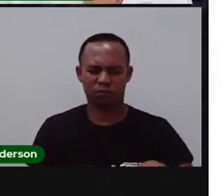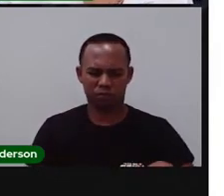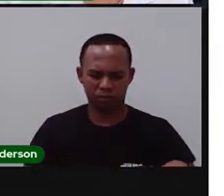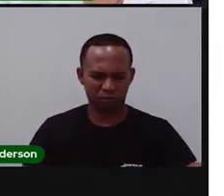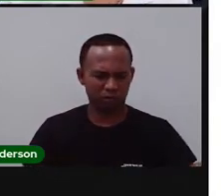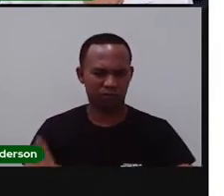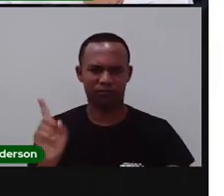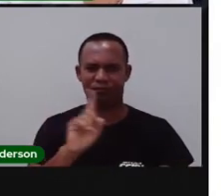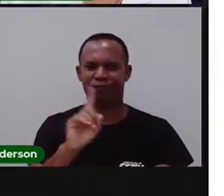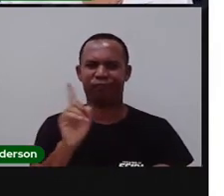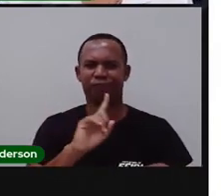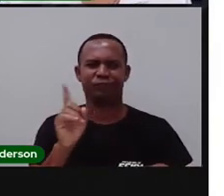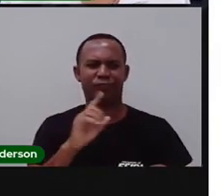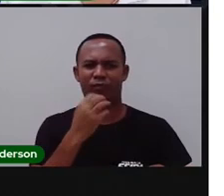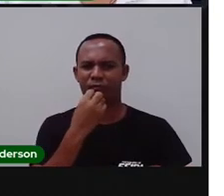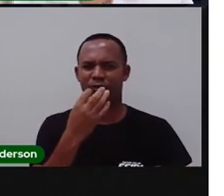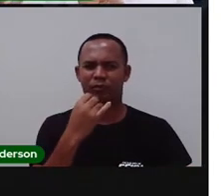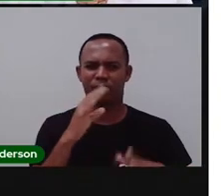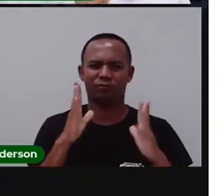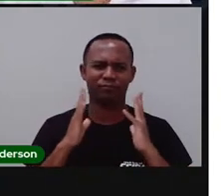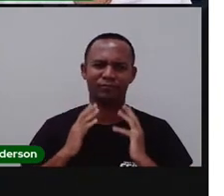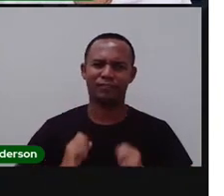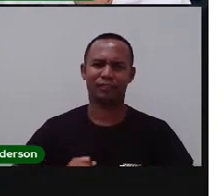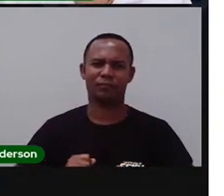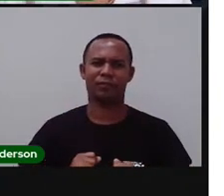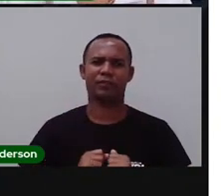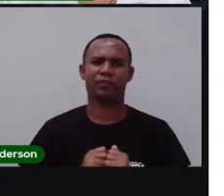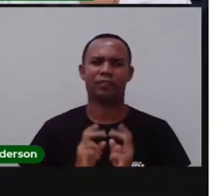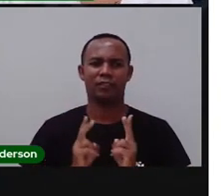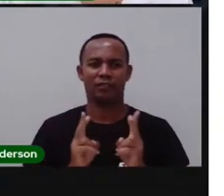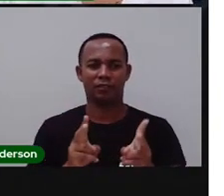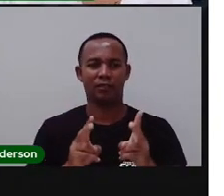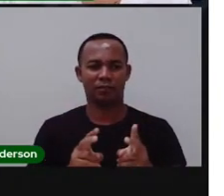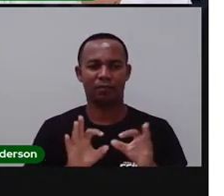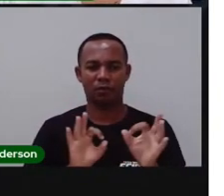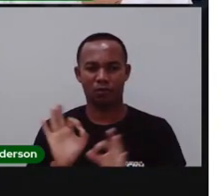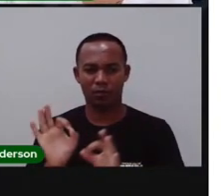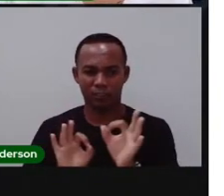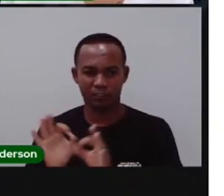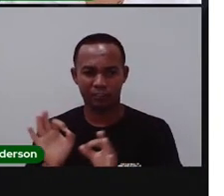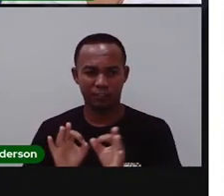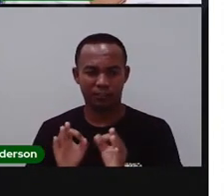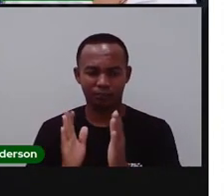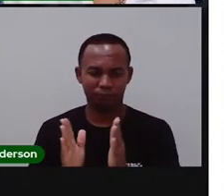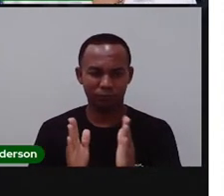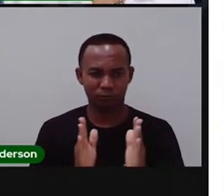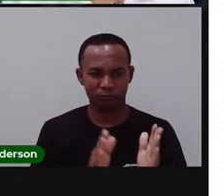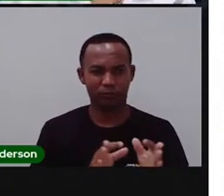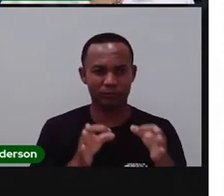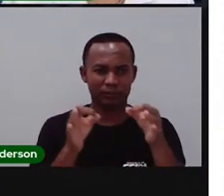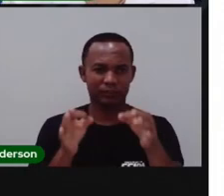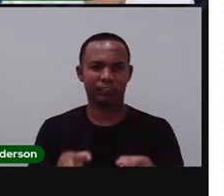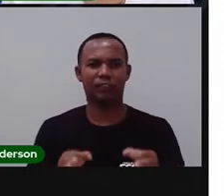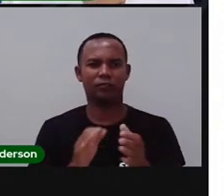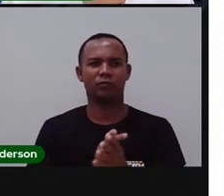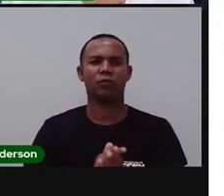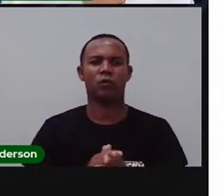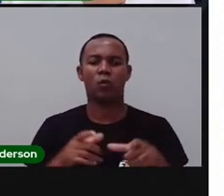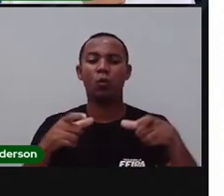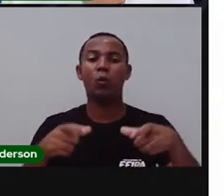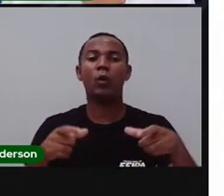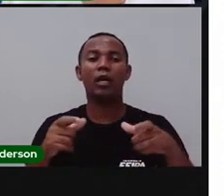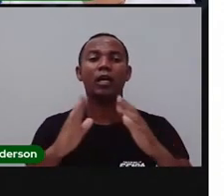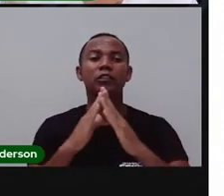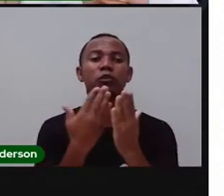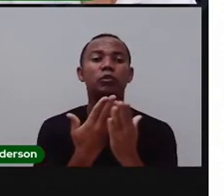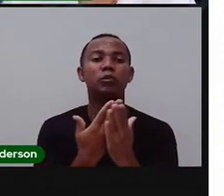Tentem colocar o máximo possível as coisas na lixeira. Isso vale para o lugar de sala de aula, tá? O uso da sala de aula tem